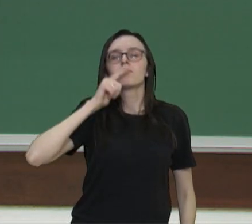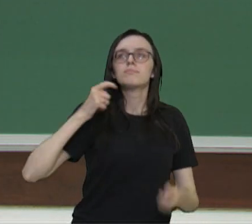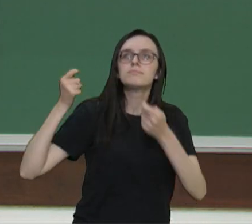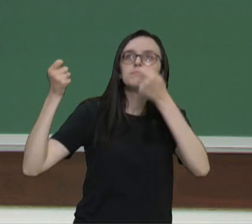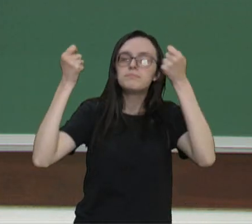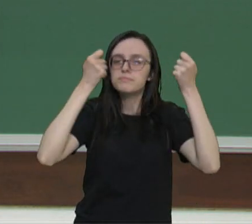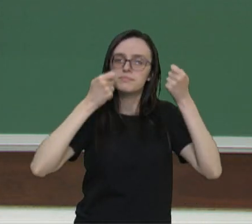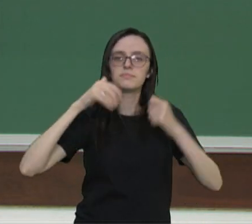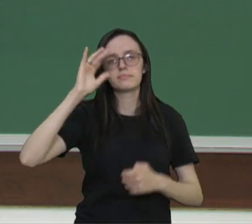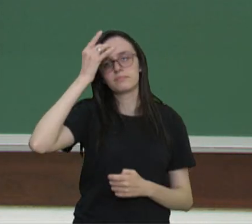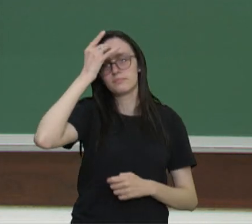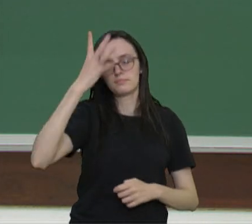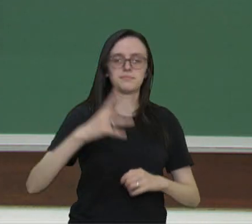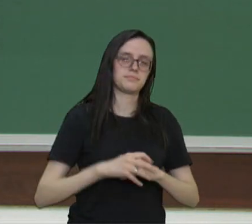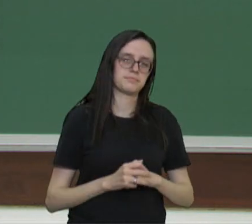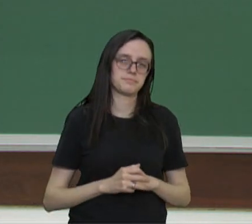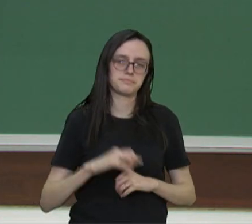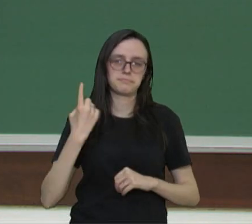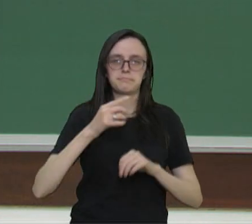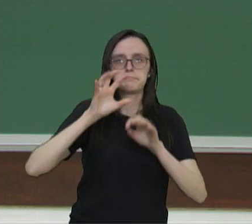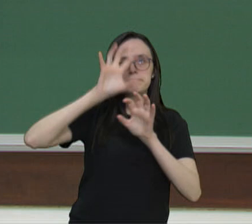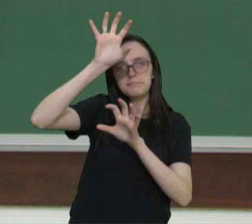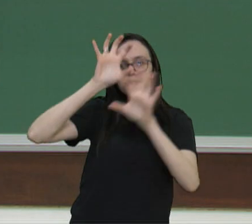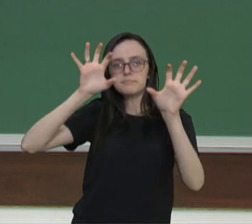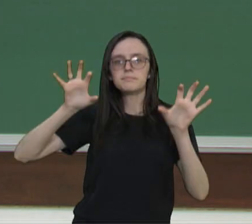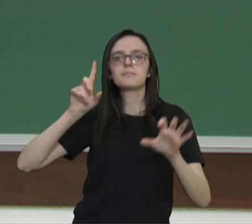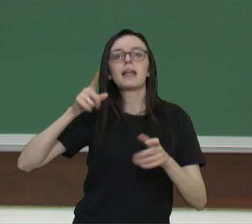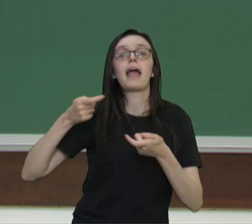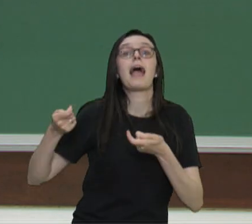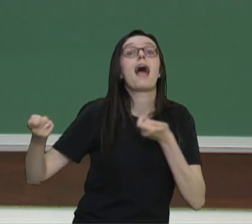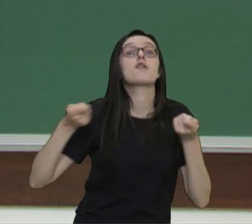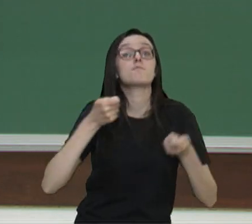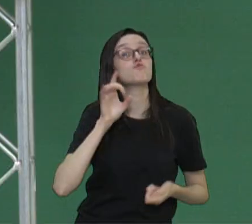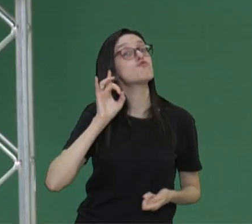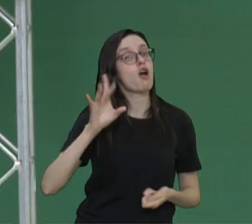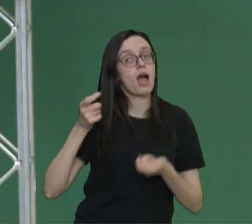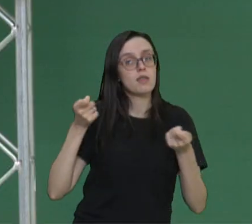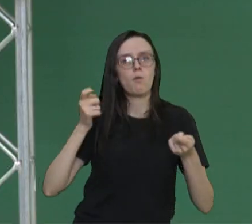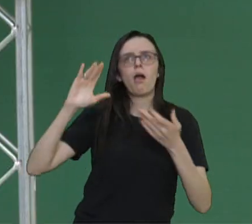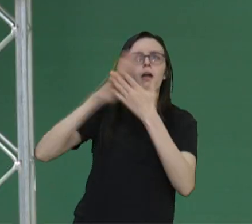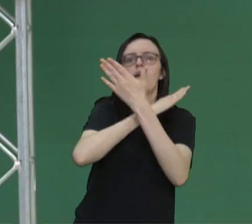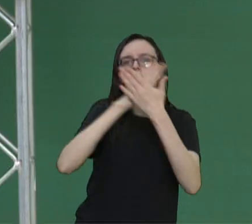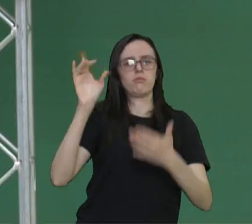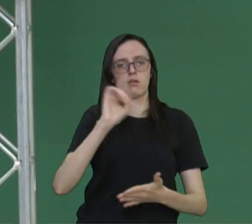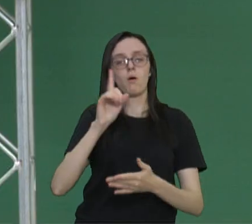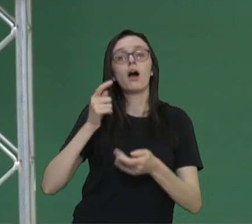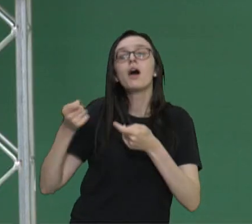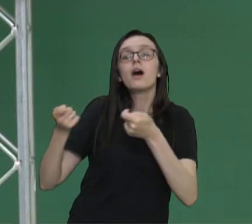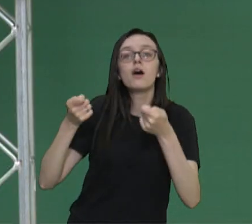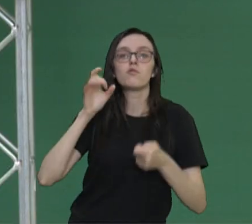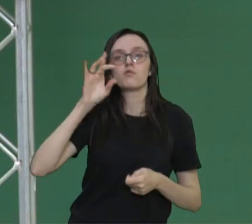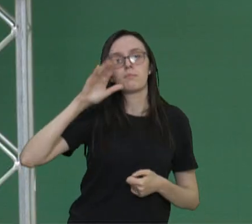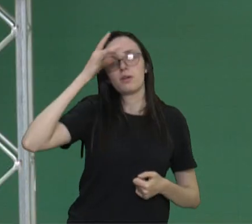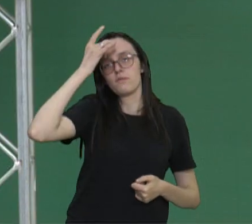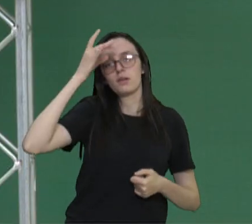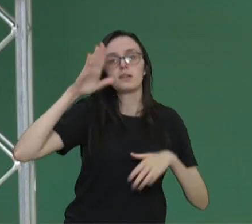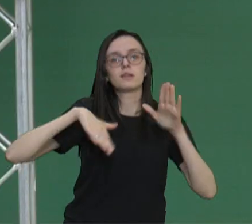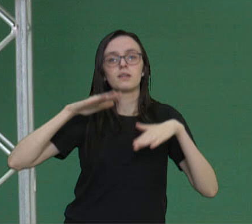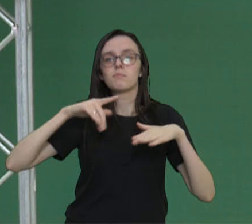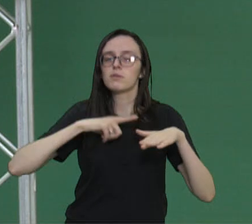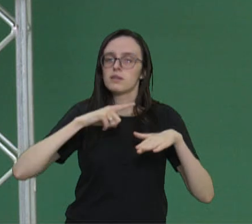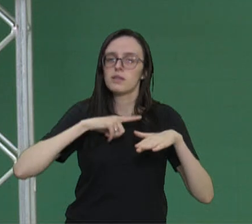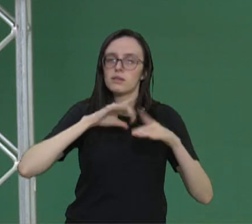gerir esse país, para você descentralizar a sua administração e as suas decisões, de acordo com